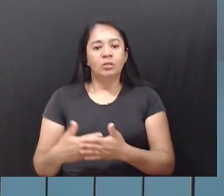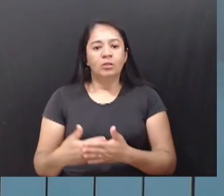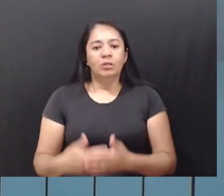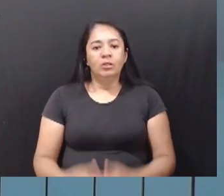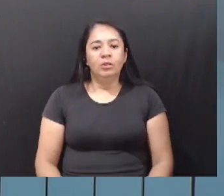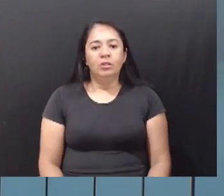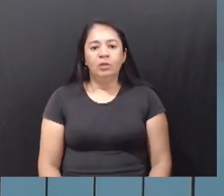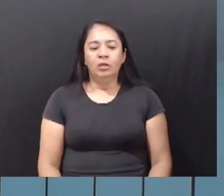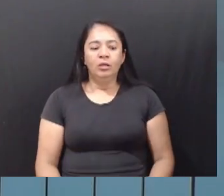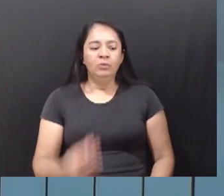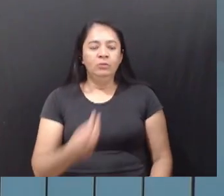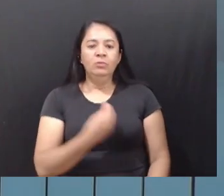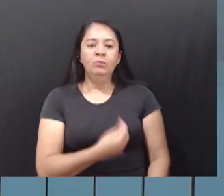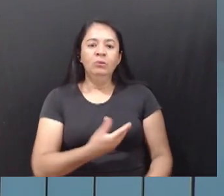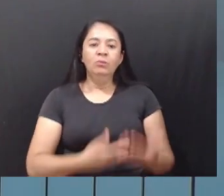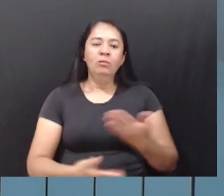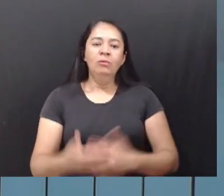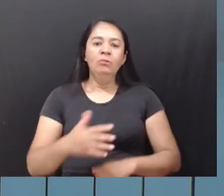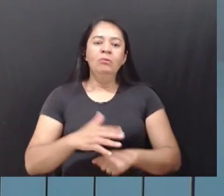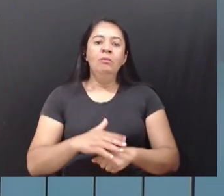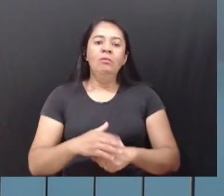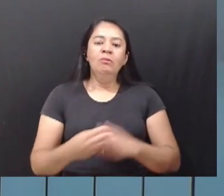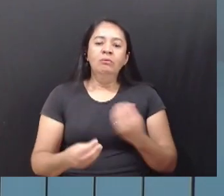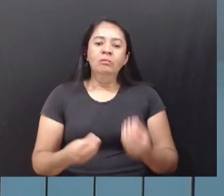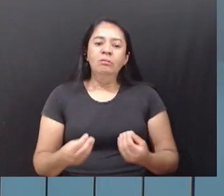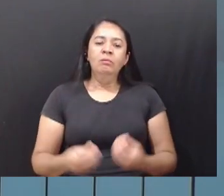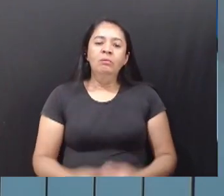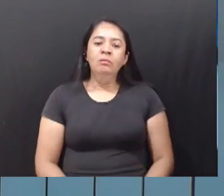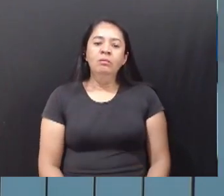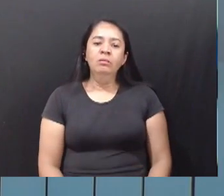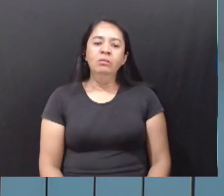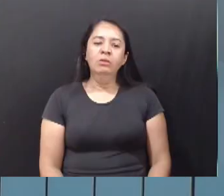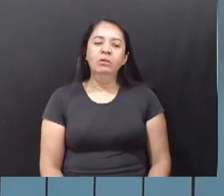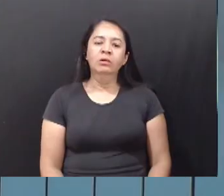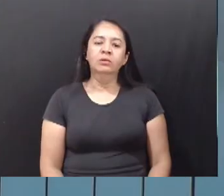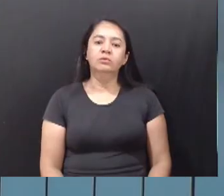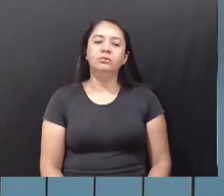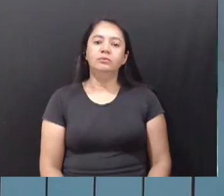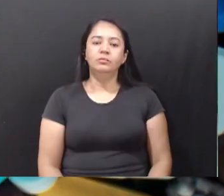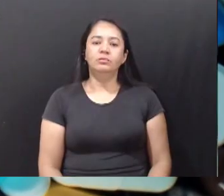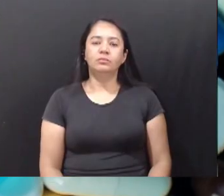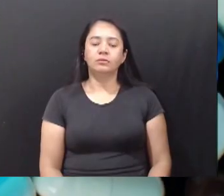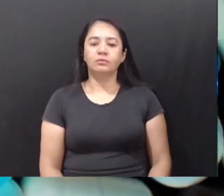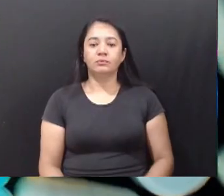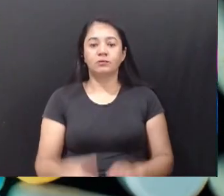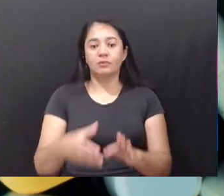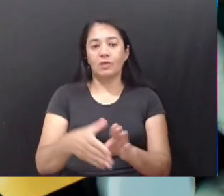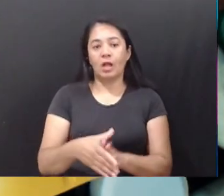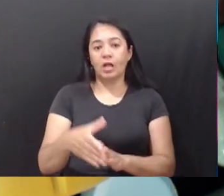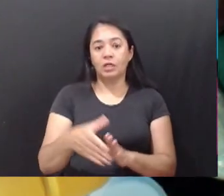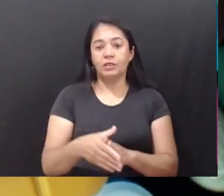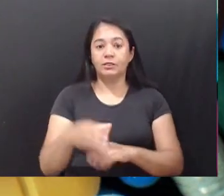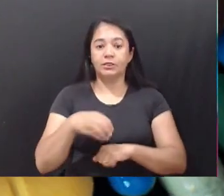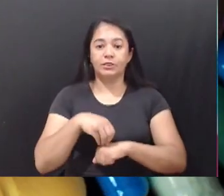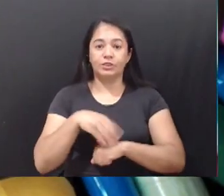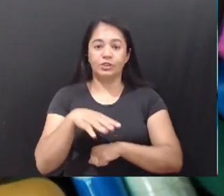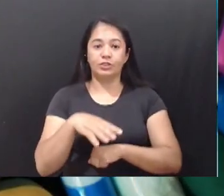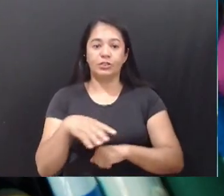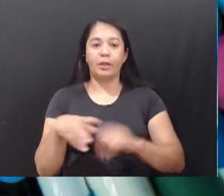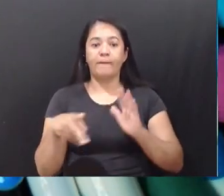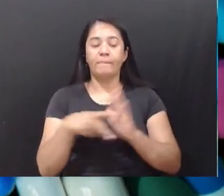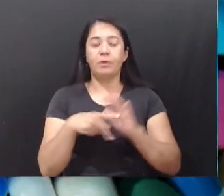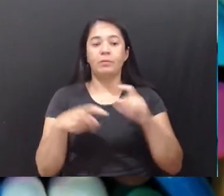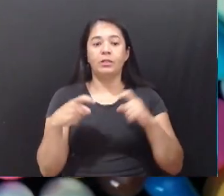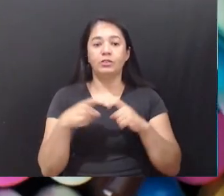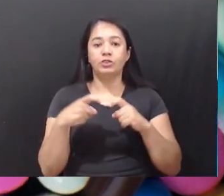para conviver com essa doença genética? Então, as dicas que a medicina dá para